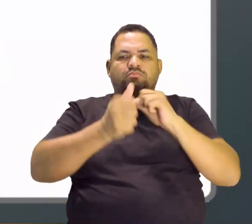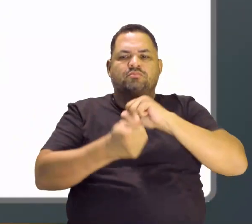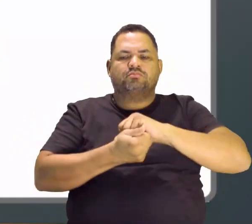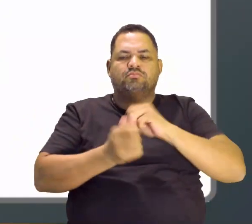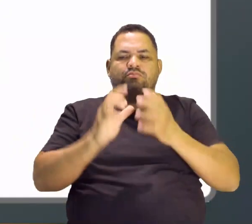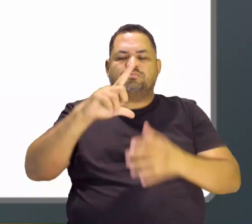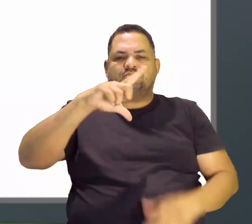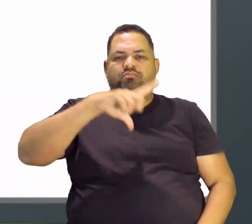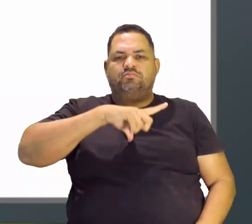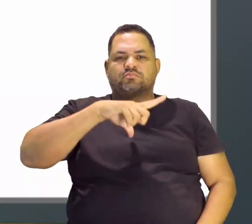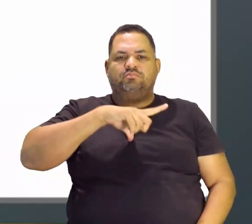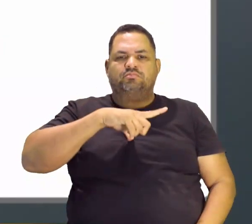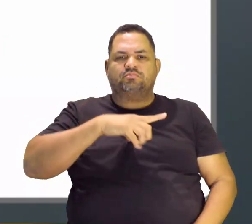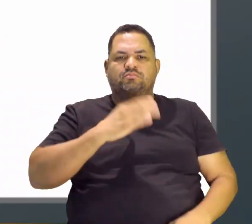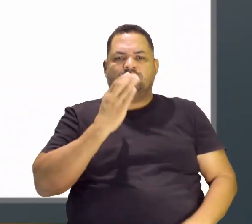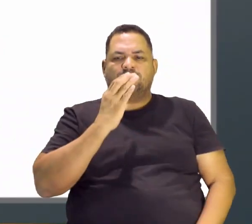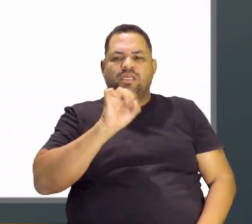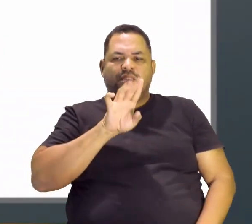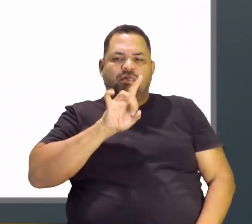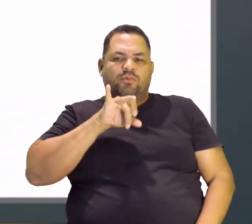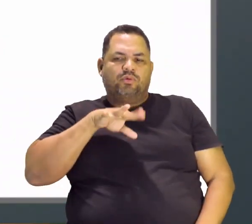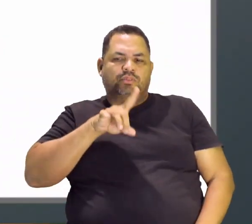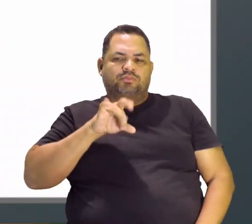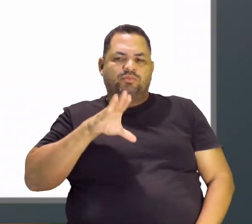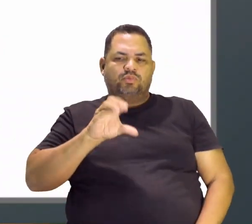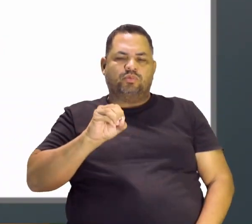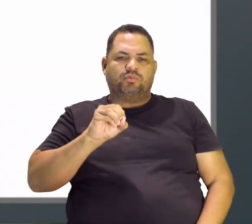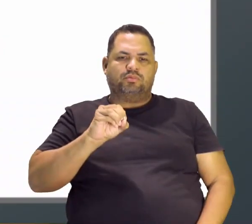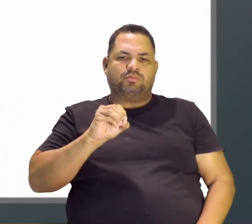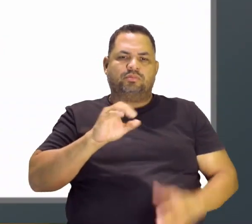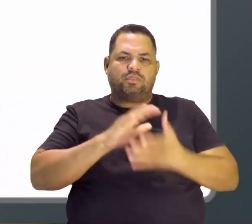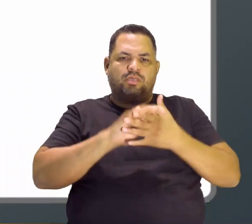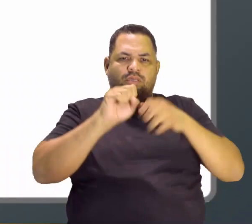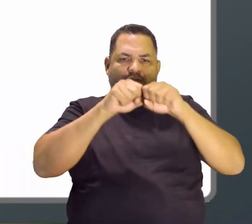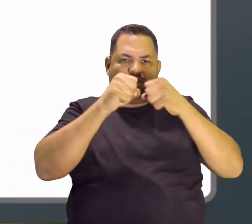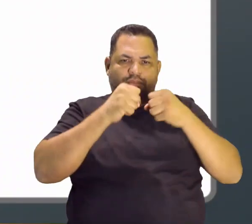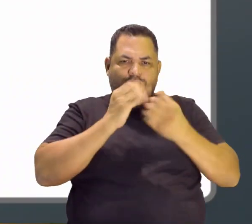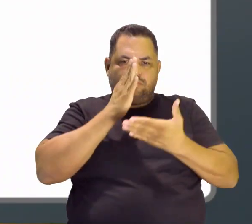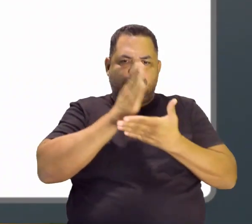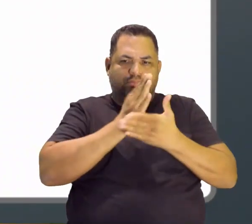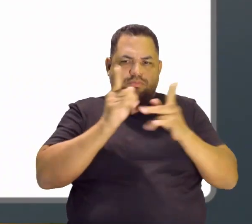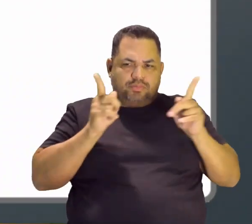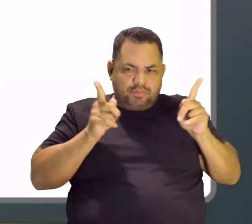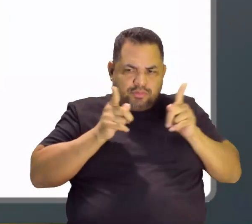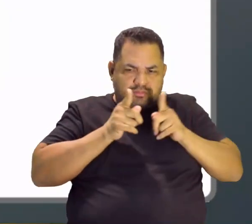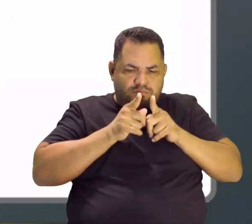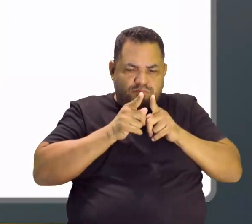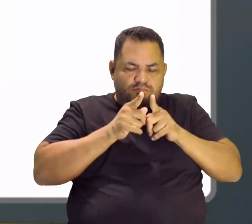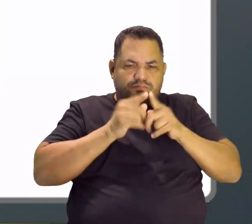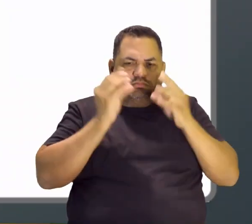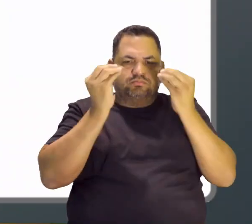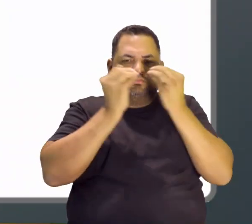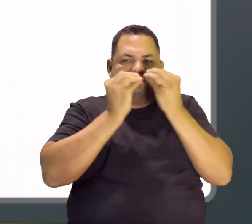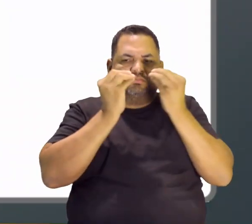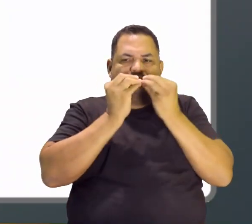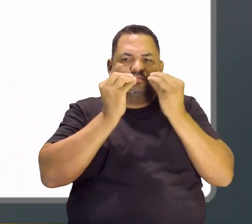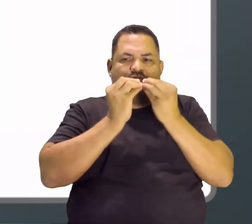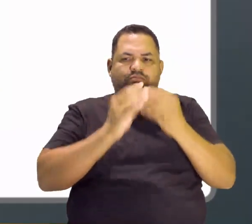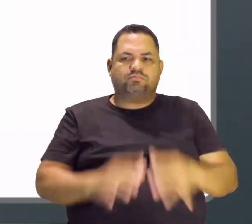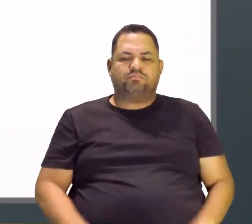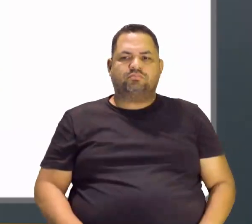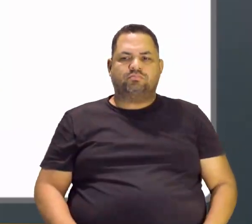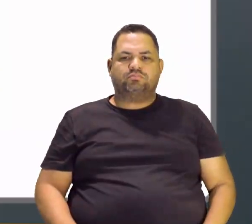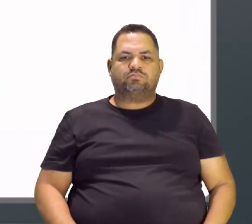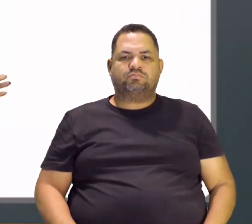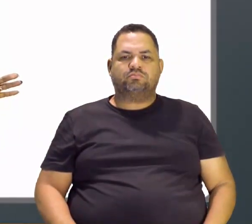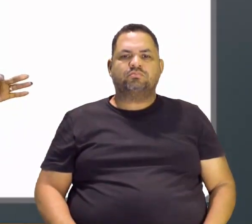aí um catabolismo. O que é o catabolismo? É a quebra, é a diminuição em moléculas menores, tá? Então, a gente já